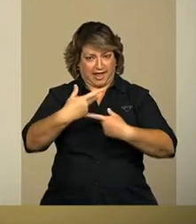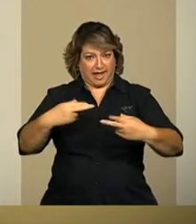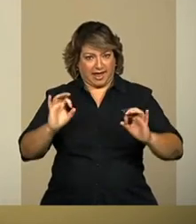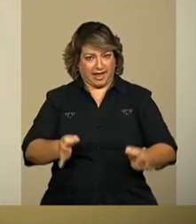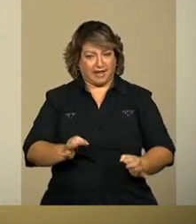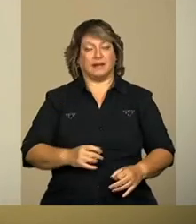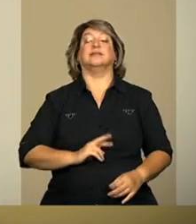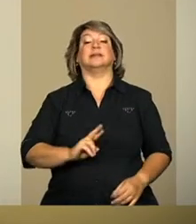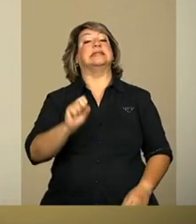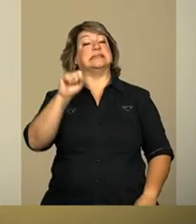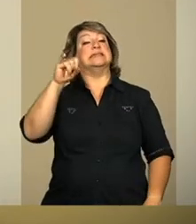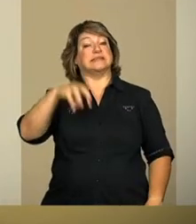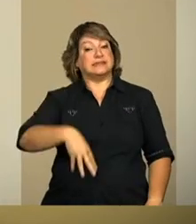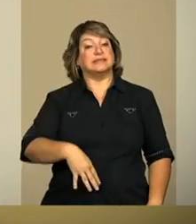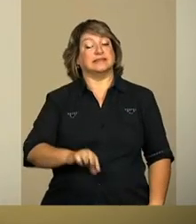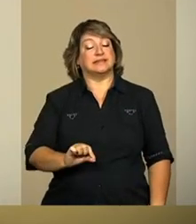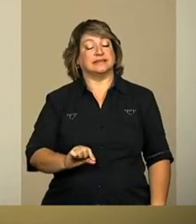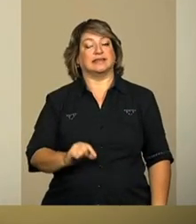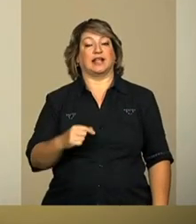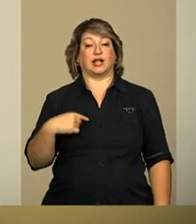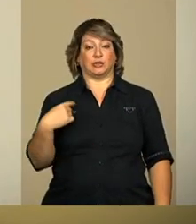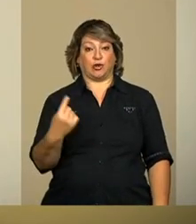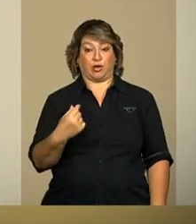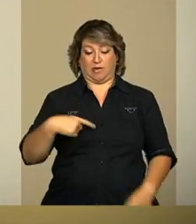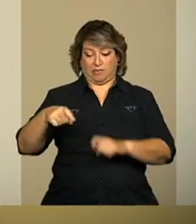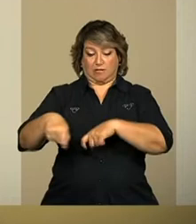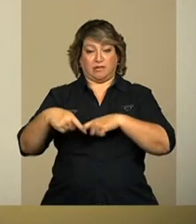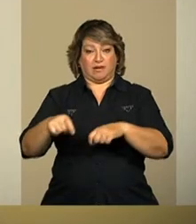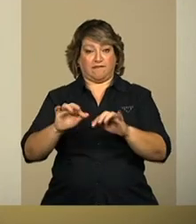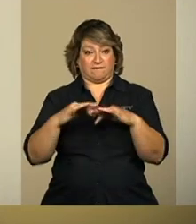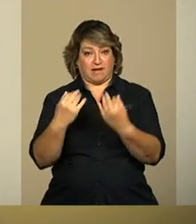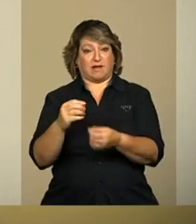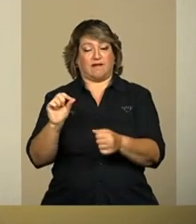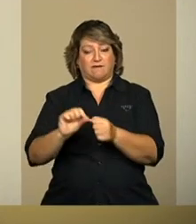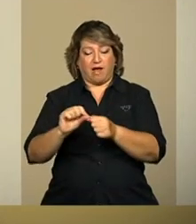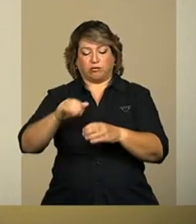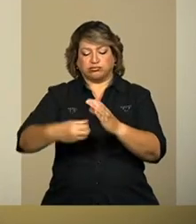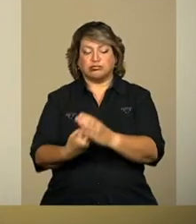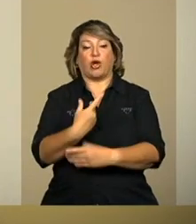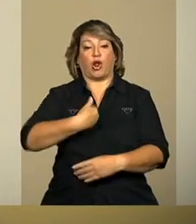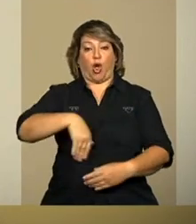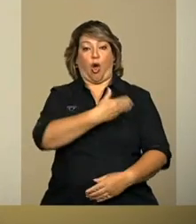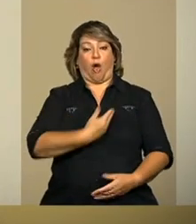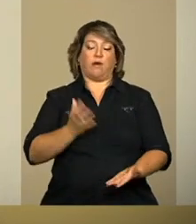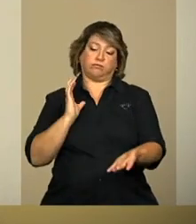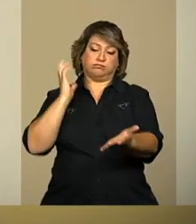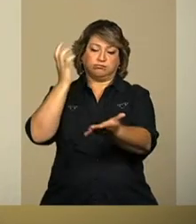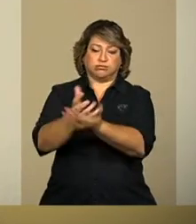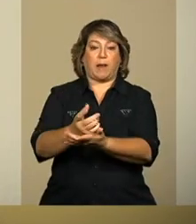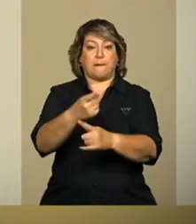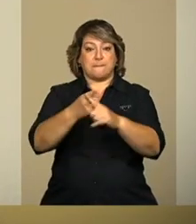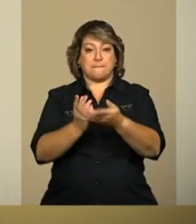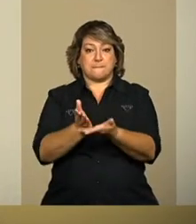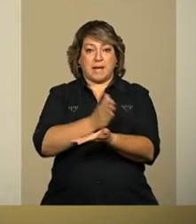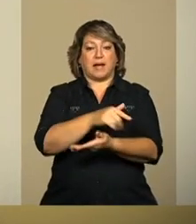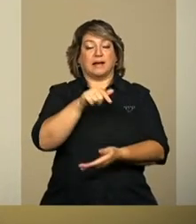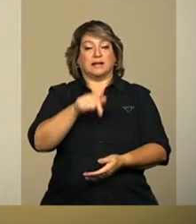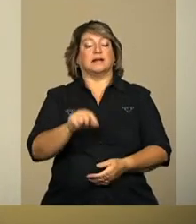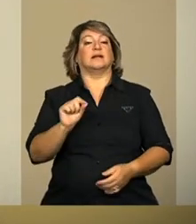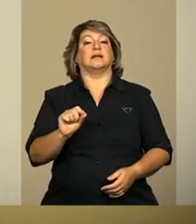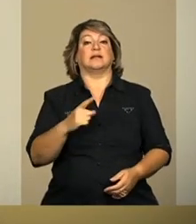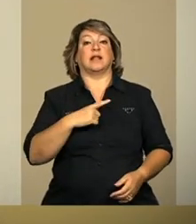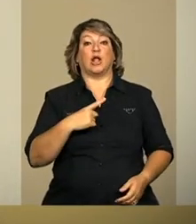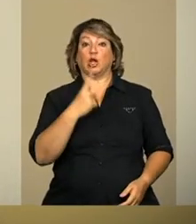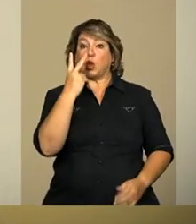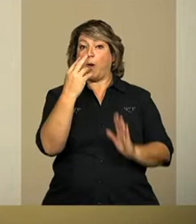presidenta É isso mesmo luciando nós compramos uma parte dos alimentos que são produzidos pela Agricultura Familiar por meio de